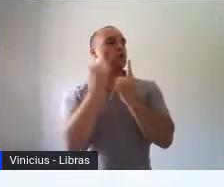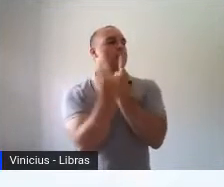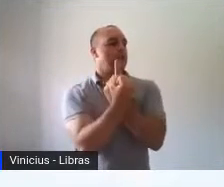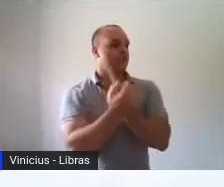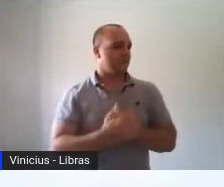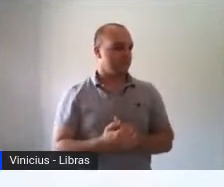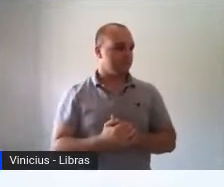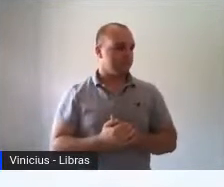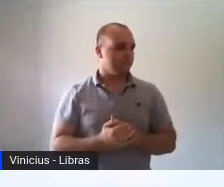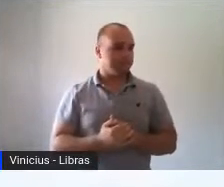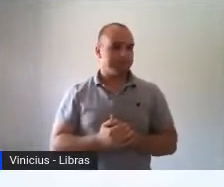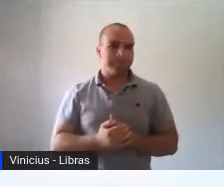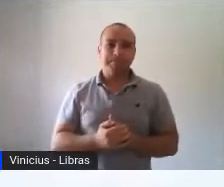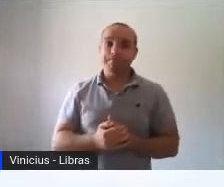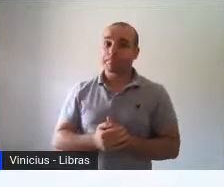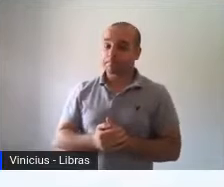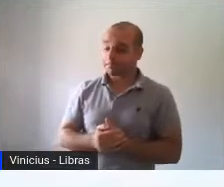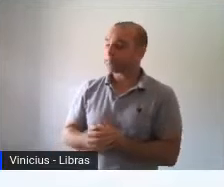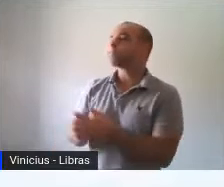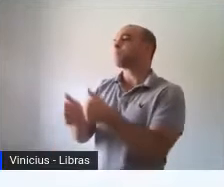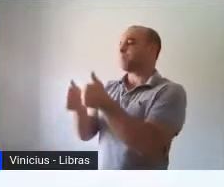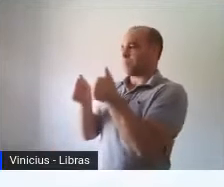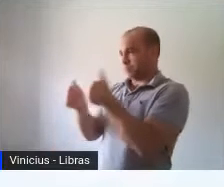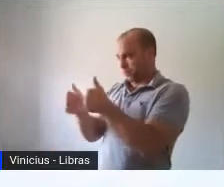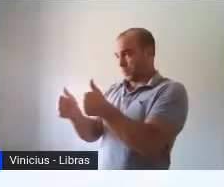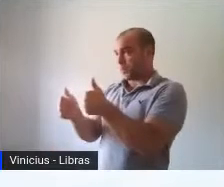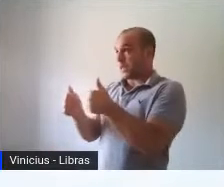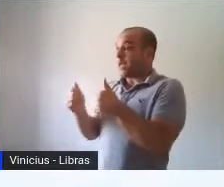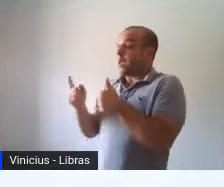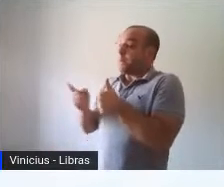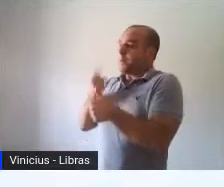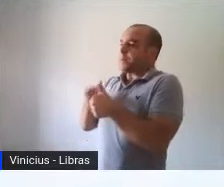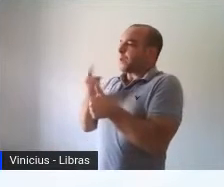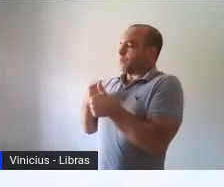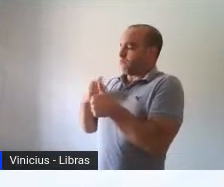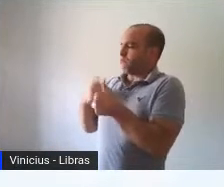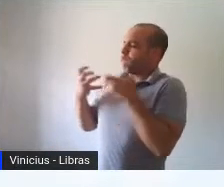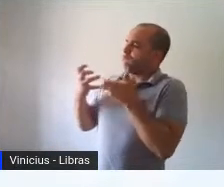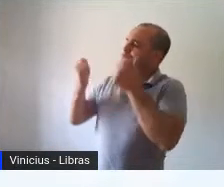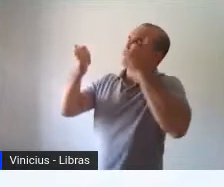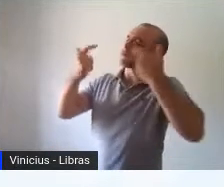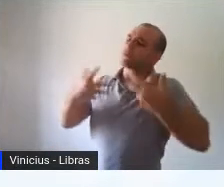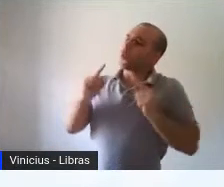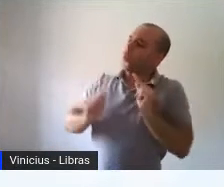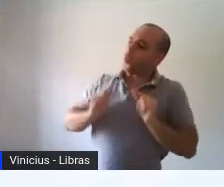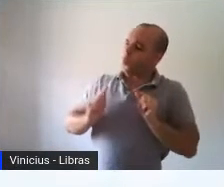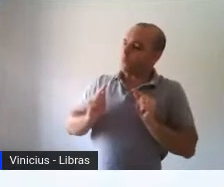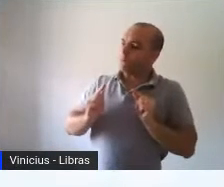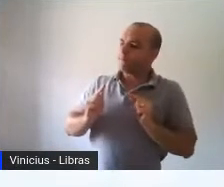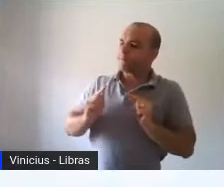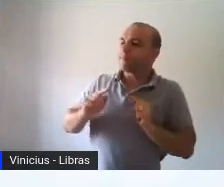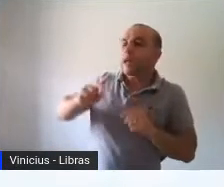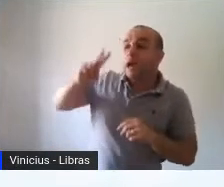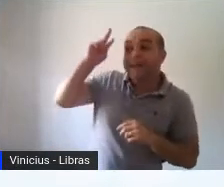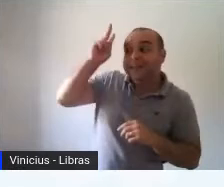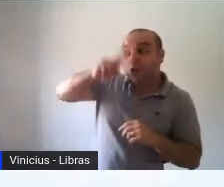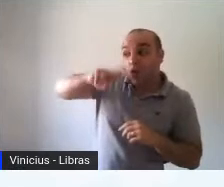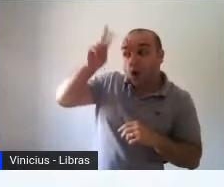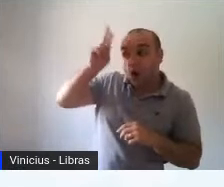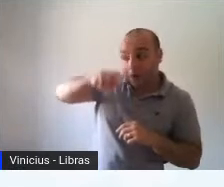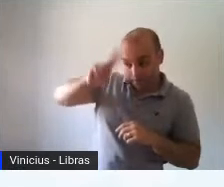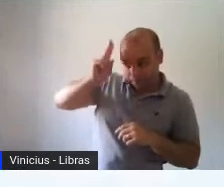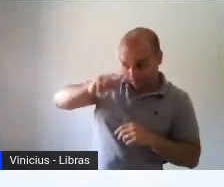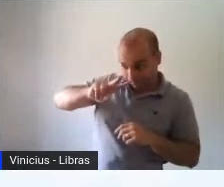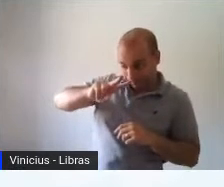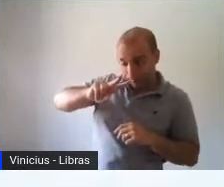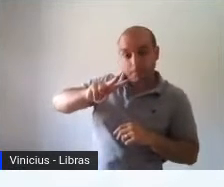é importante, antes de falar do reajuste agora desse ano, né, resgatar um pouco a história, né. O piso regional aqui do estado do Paraná ele foi